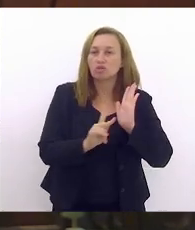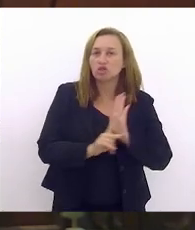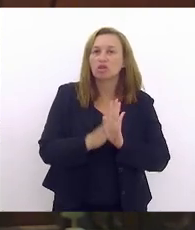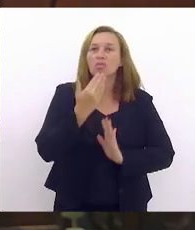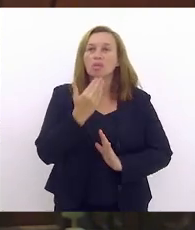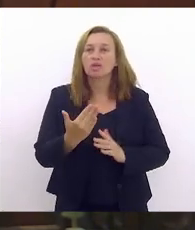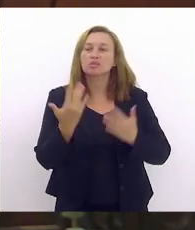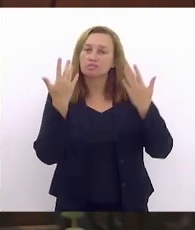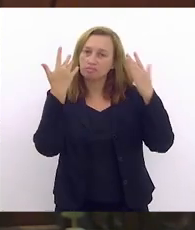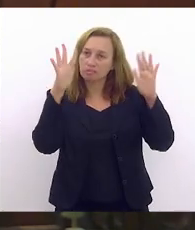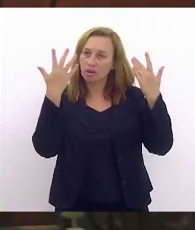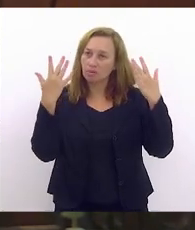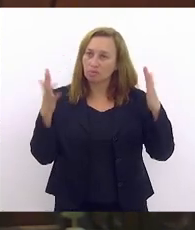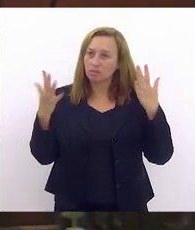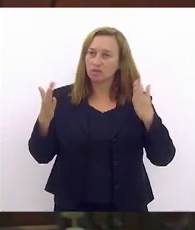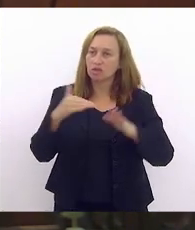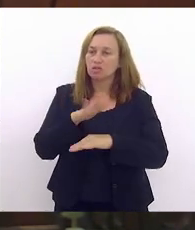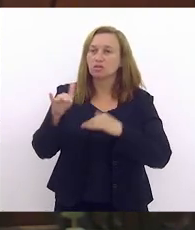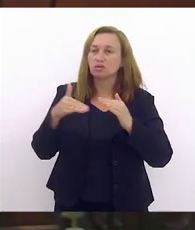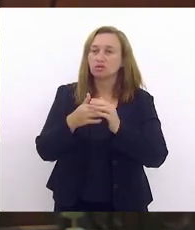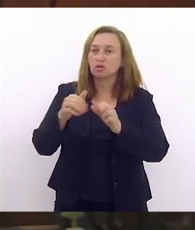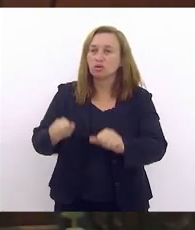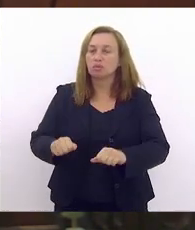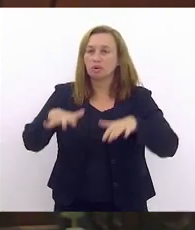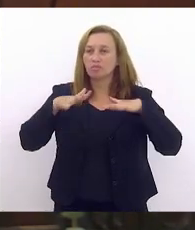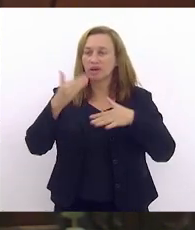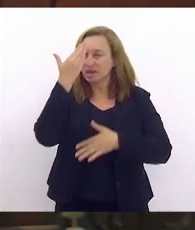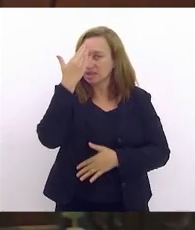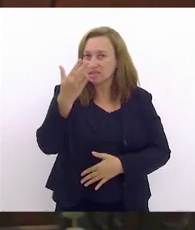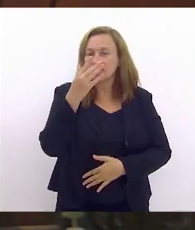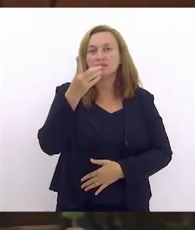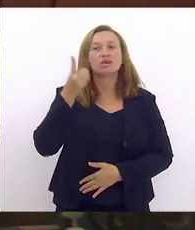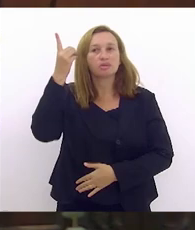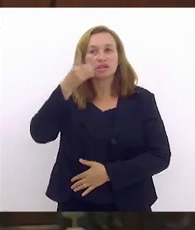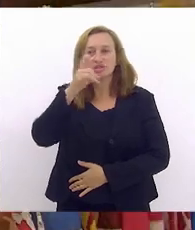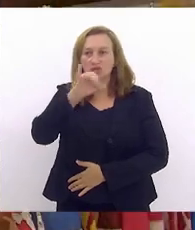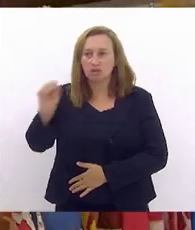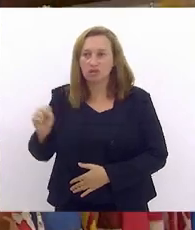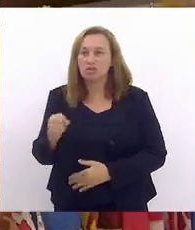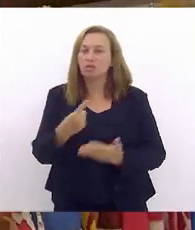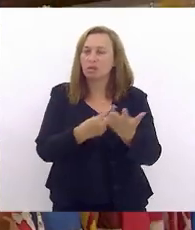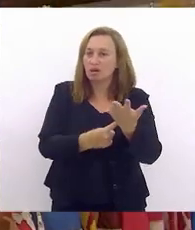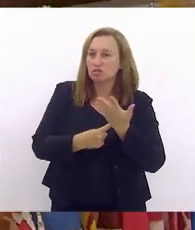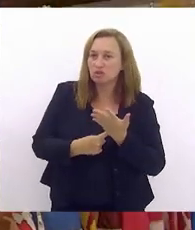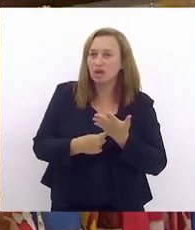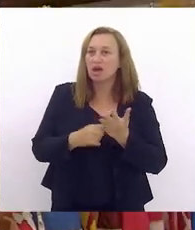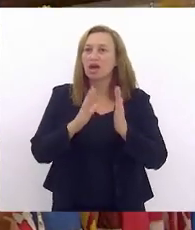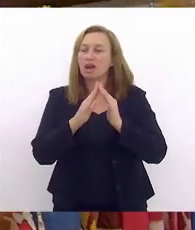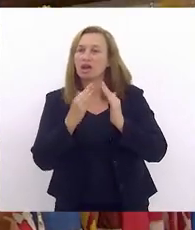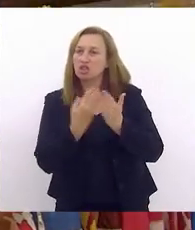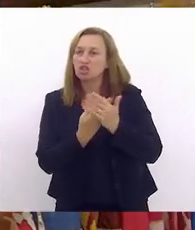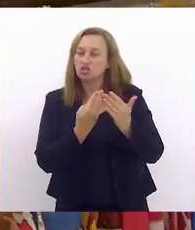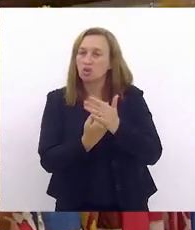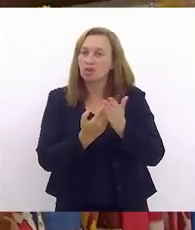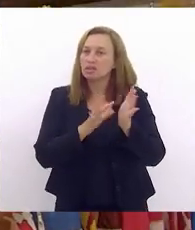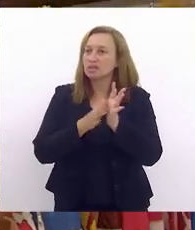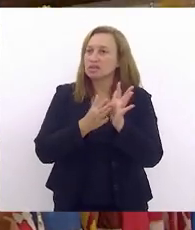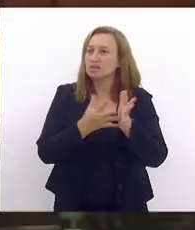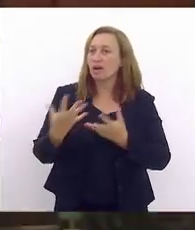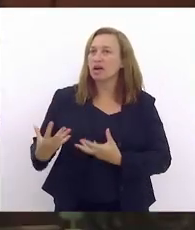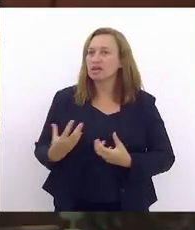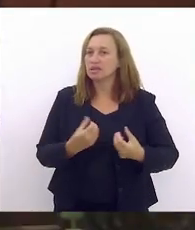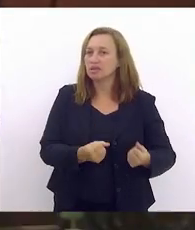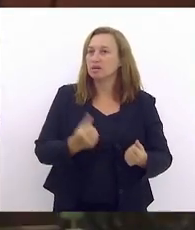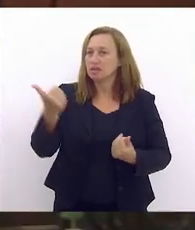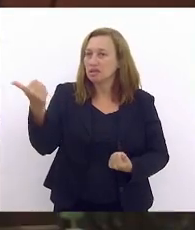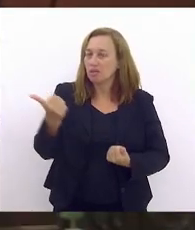salva de palmas de todo o plenário para agradecer ao deputado Dionísio Lins por ajudar as escolas de samba a receberem esse